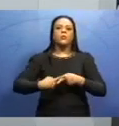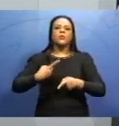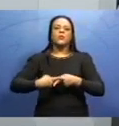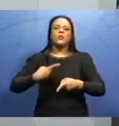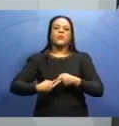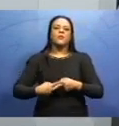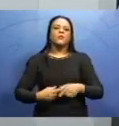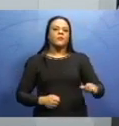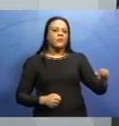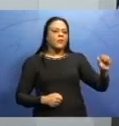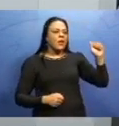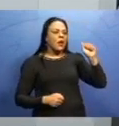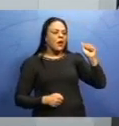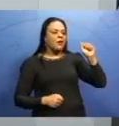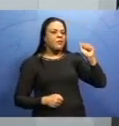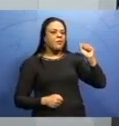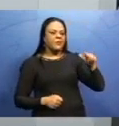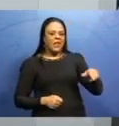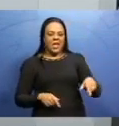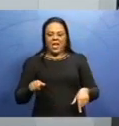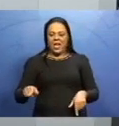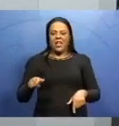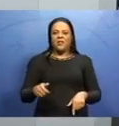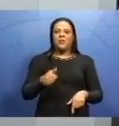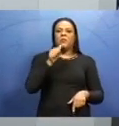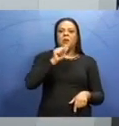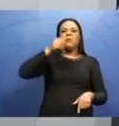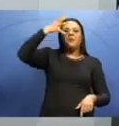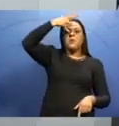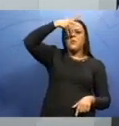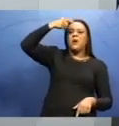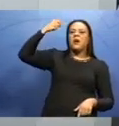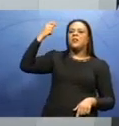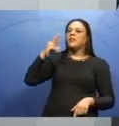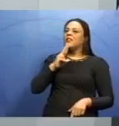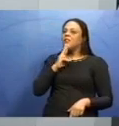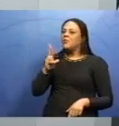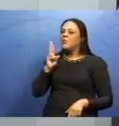A. Resolveu tomar um guaraná na lanchonete.